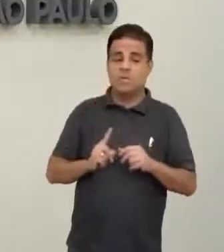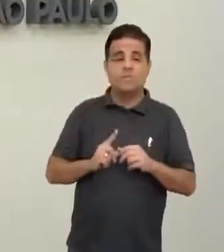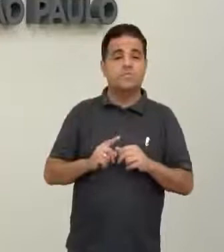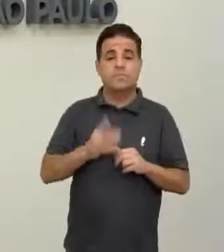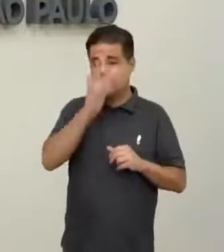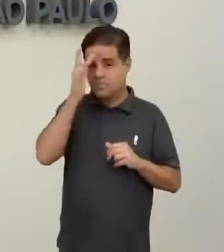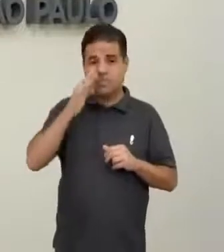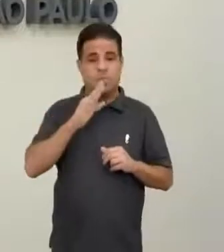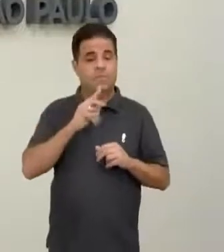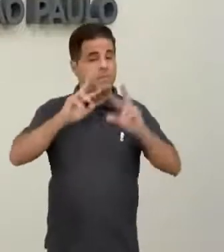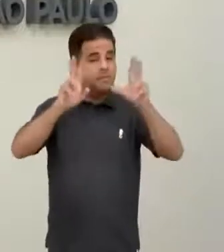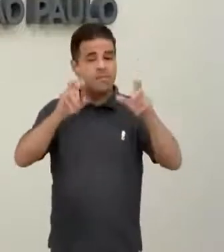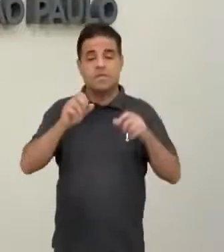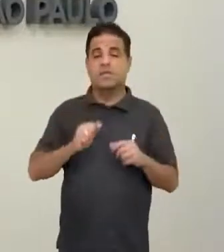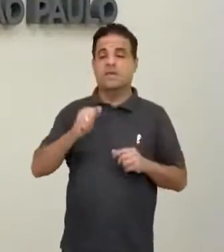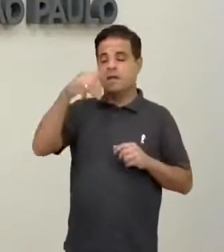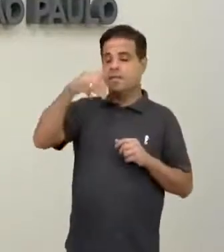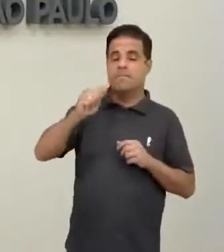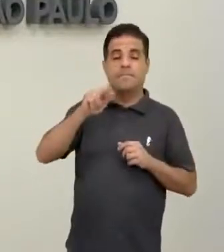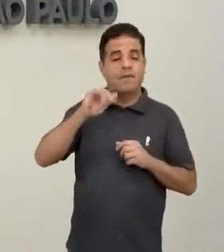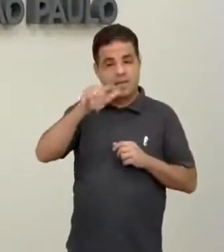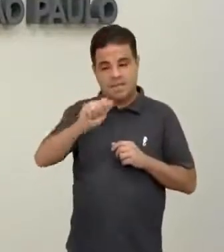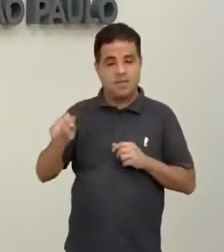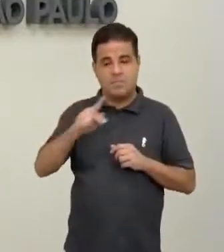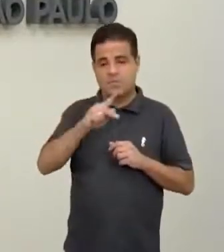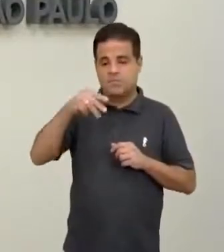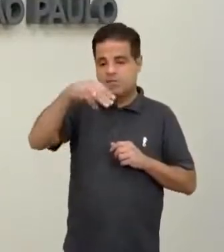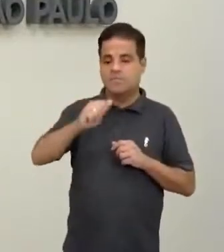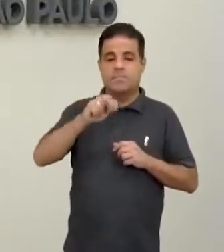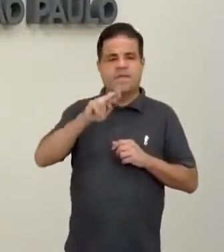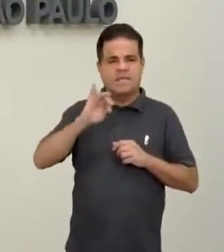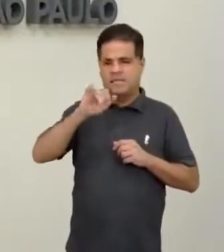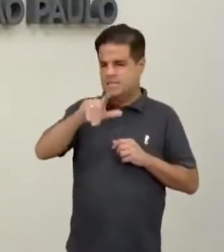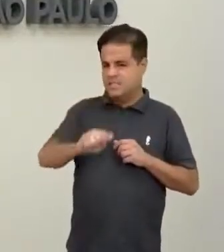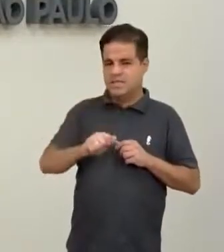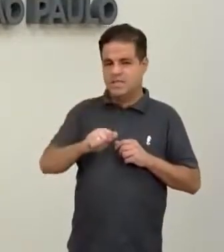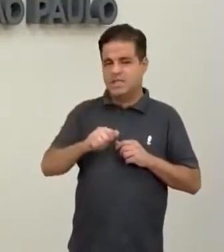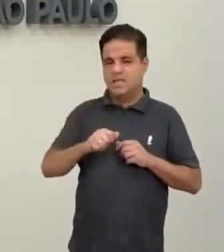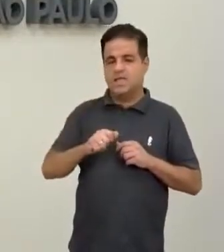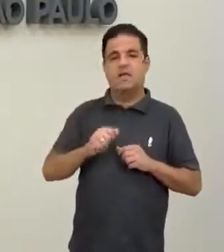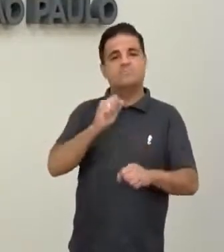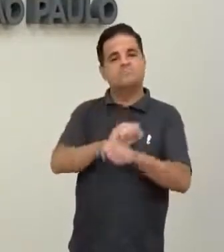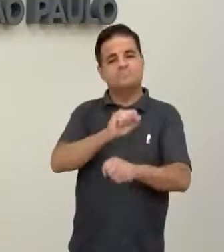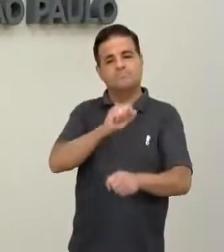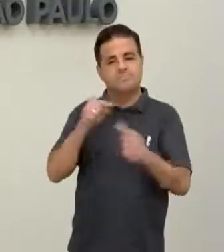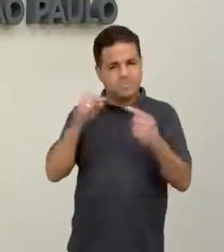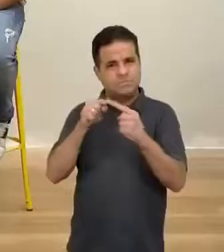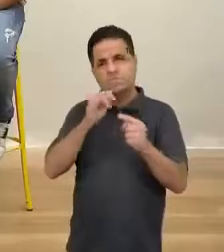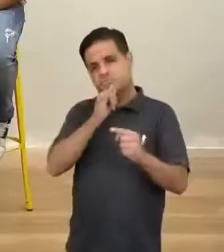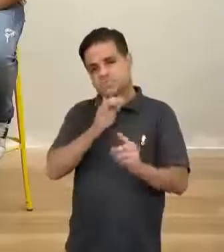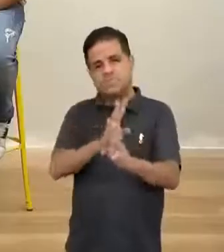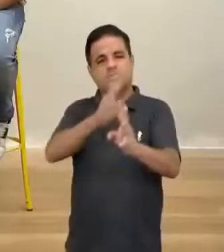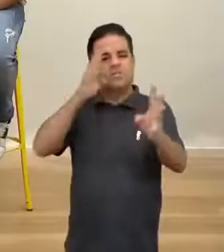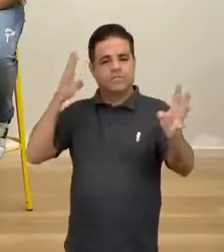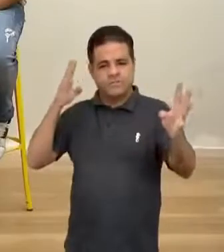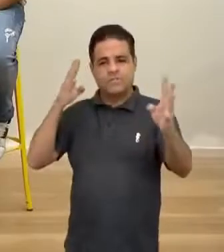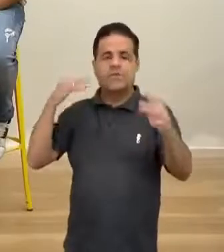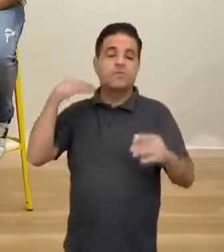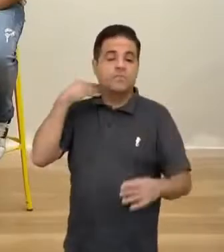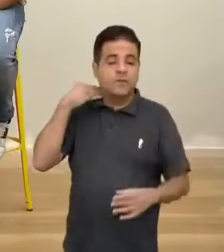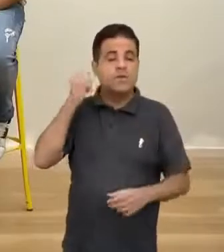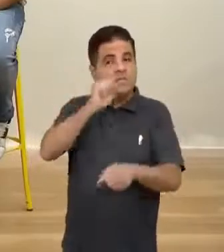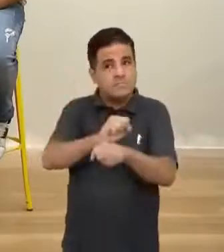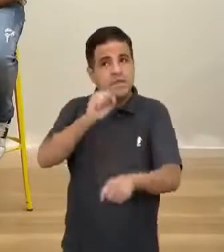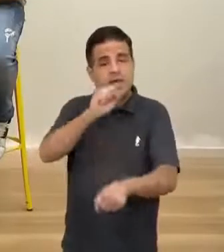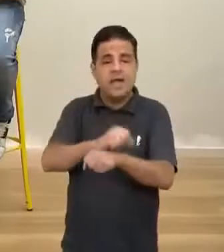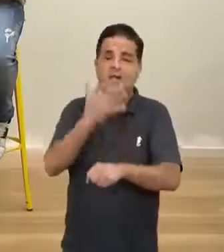ouviu falar. A Marcela, da Pro Maristela, disse tipo na fila do banco. Tipo na fila do banco. Quando você esperar